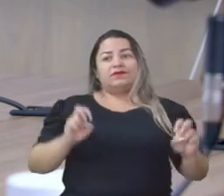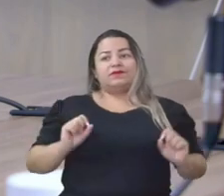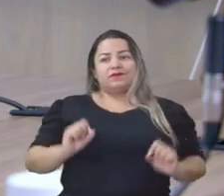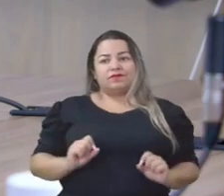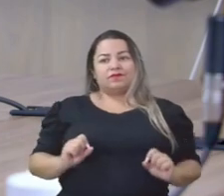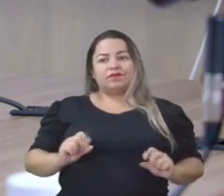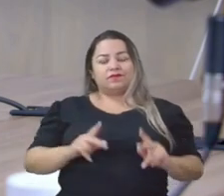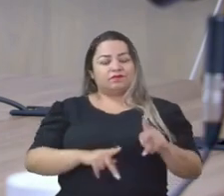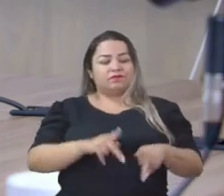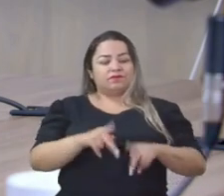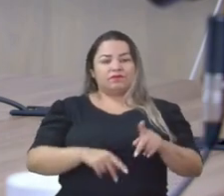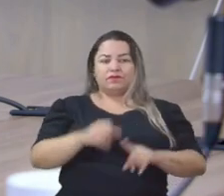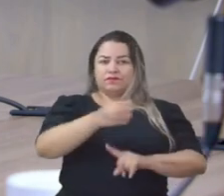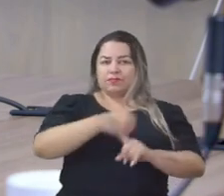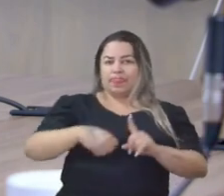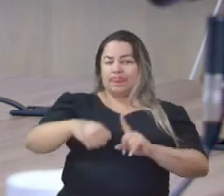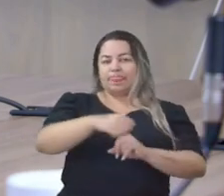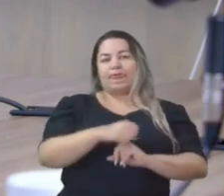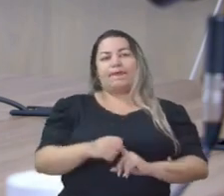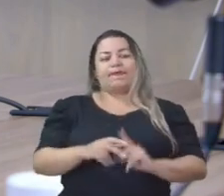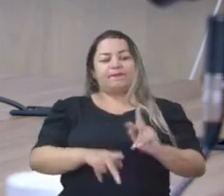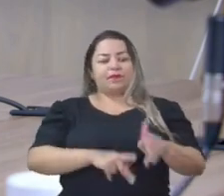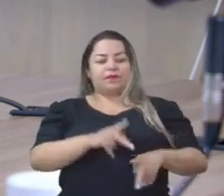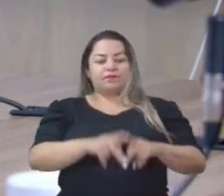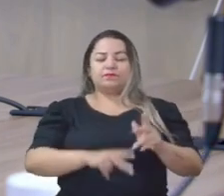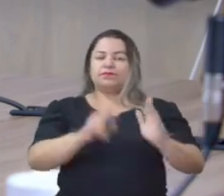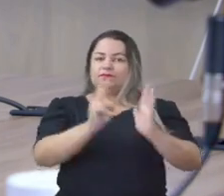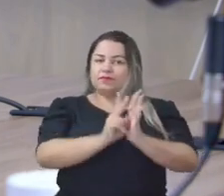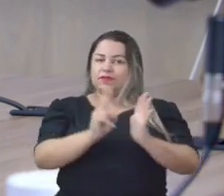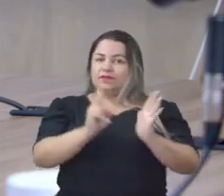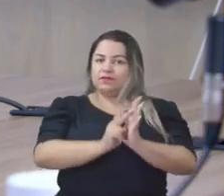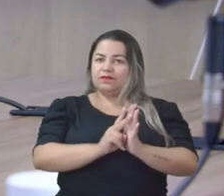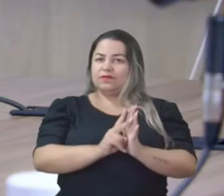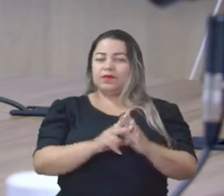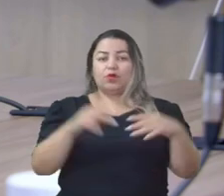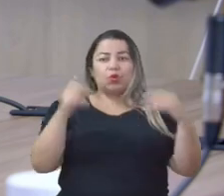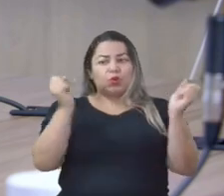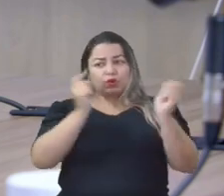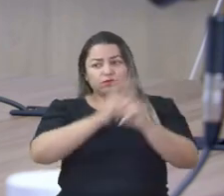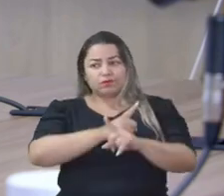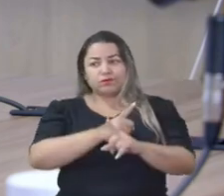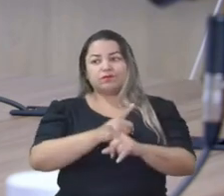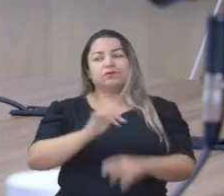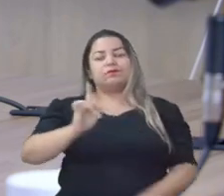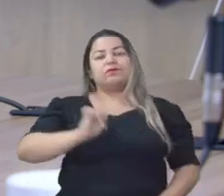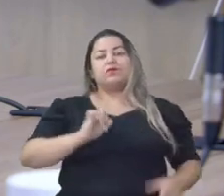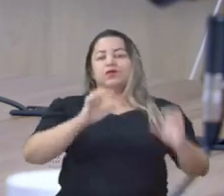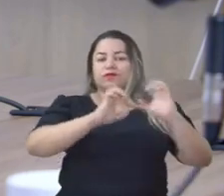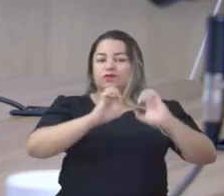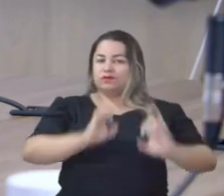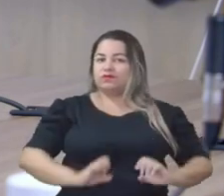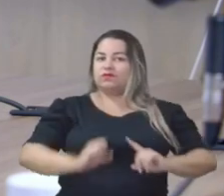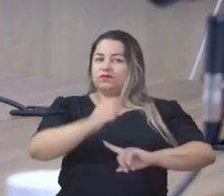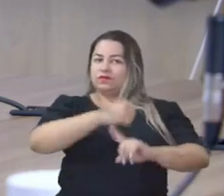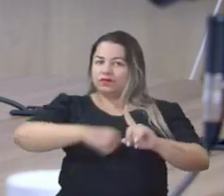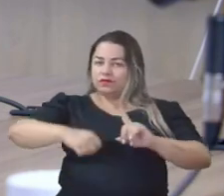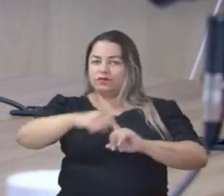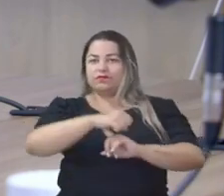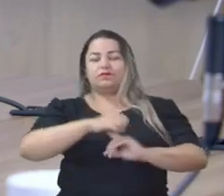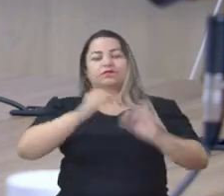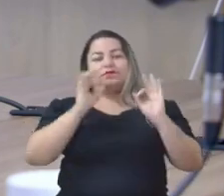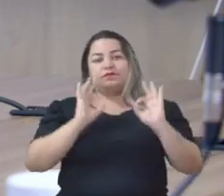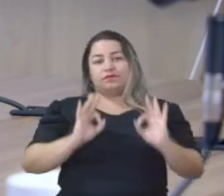do meu povo e social, porque socialmente os povos indígenas, eles também são muito complexos, né? Então tem uma estrutura social muito bem